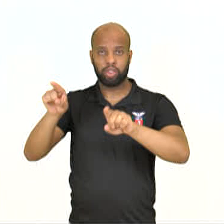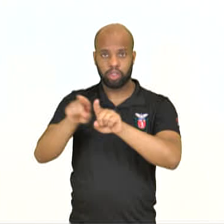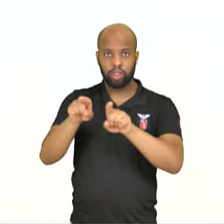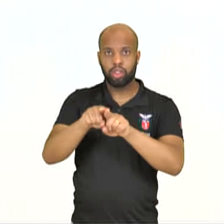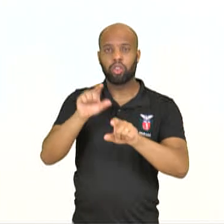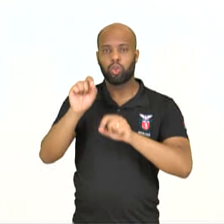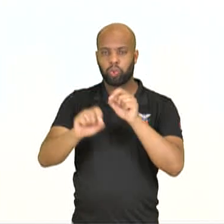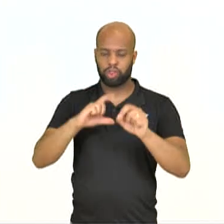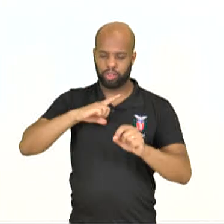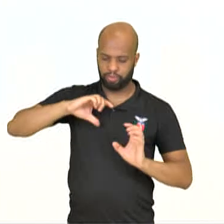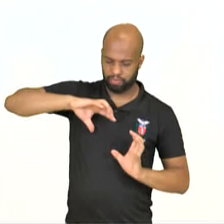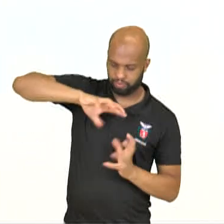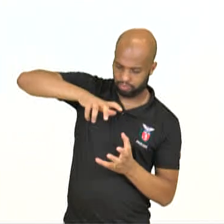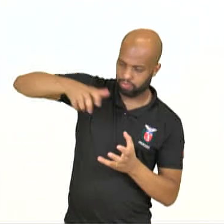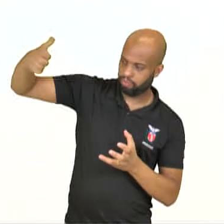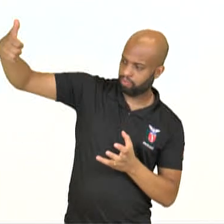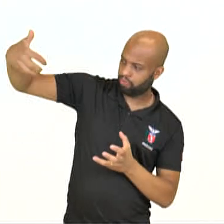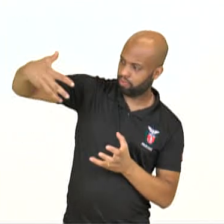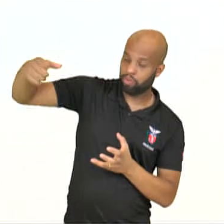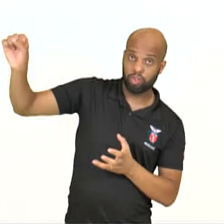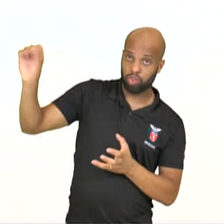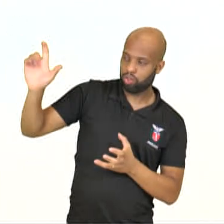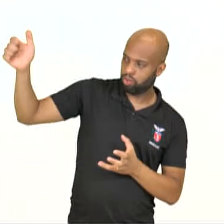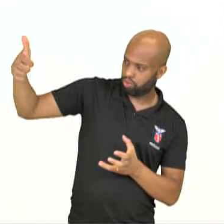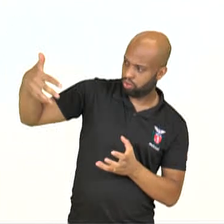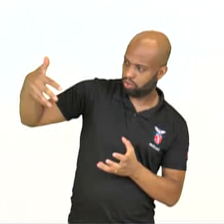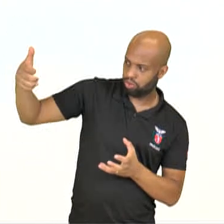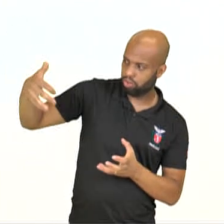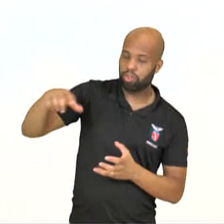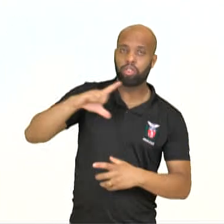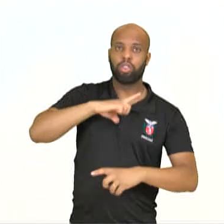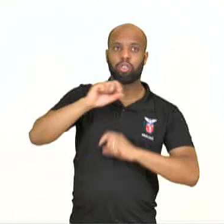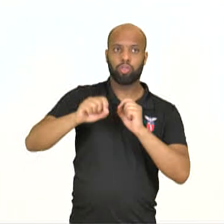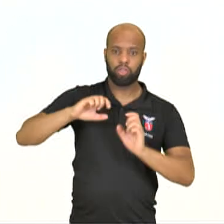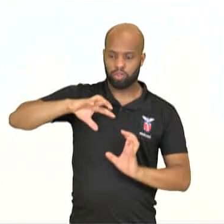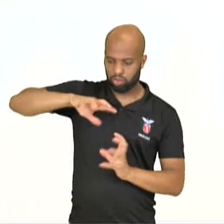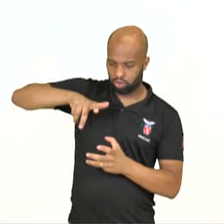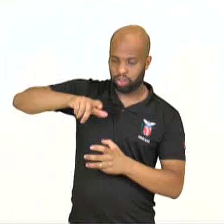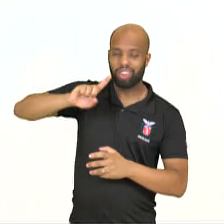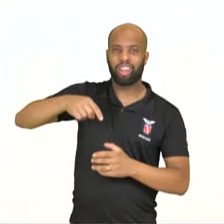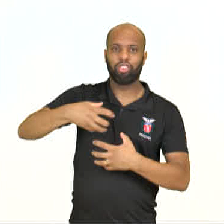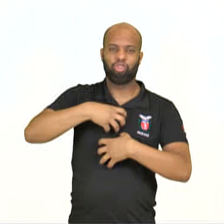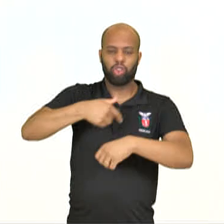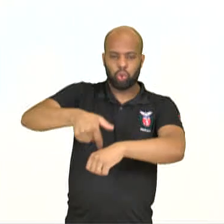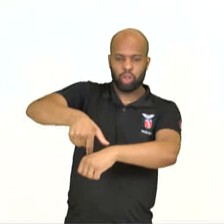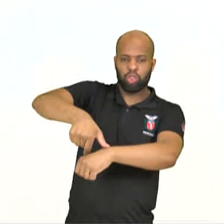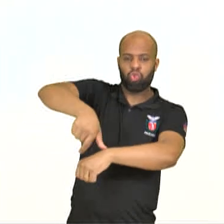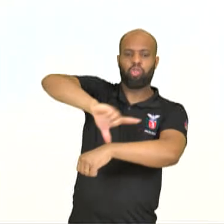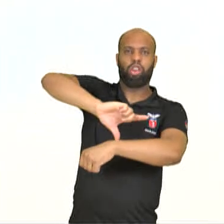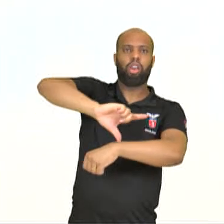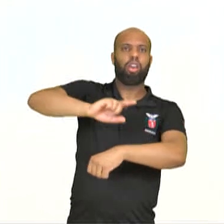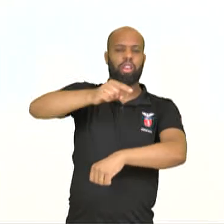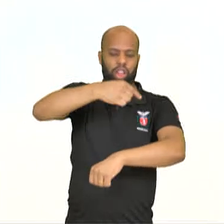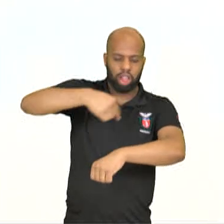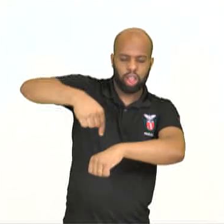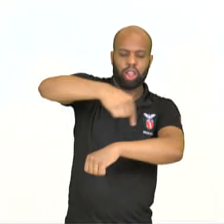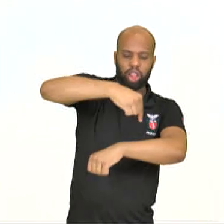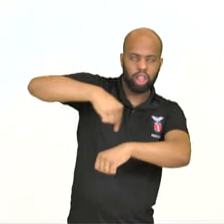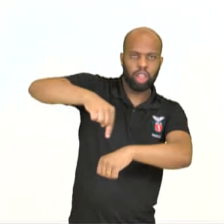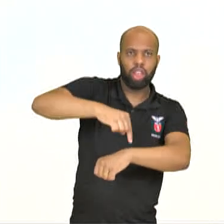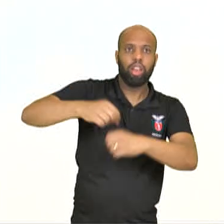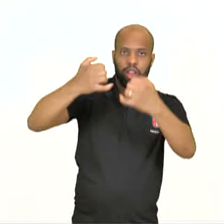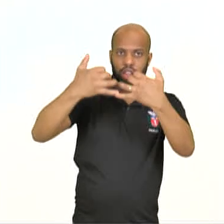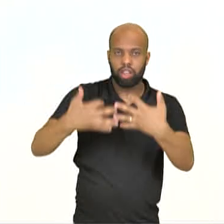polares e a rotação terrestre ocorre no sentido anti-horário, de oeste para leste, característica esta que explica o nascer do Sol